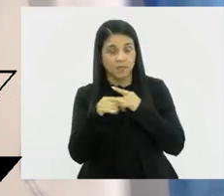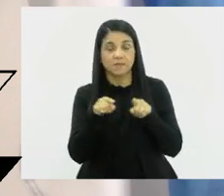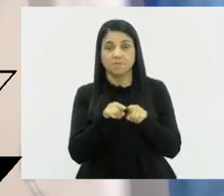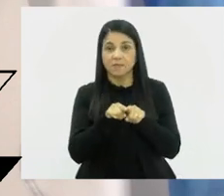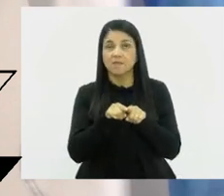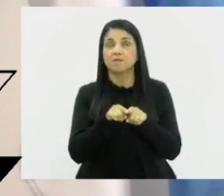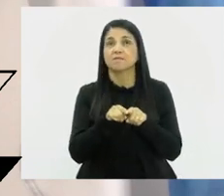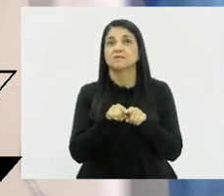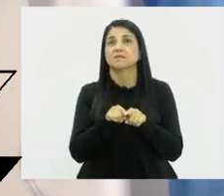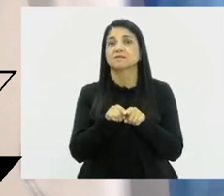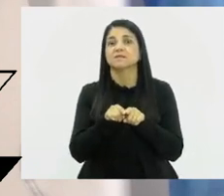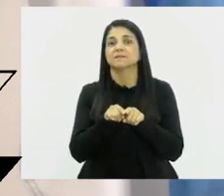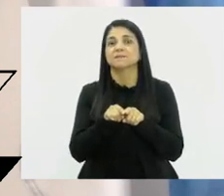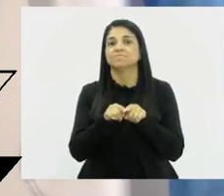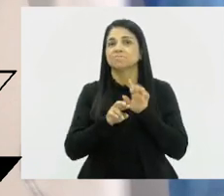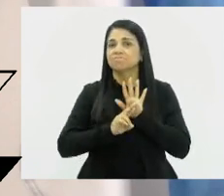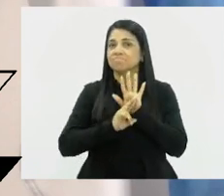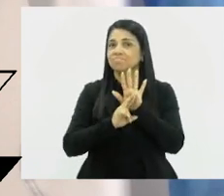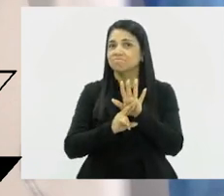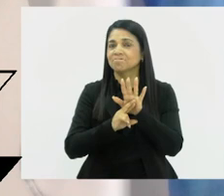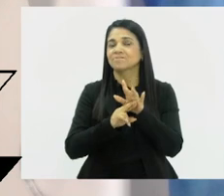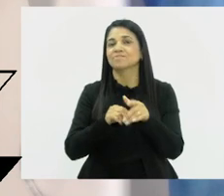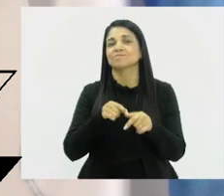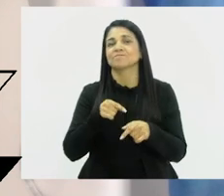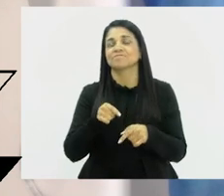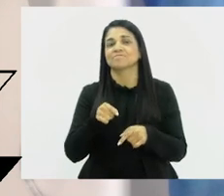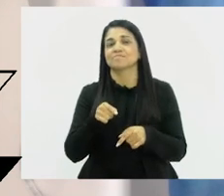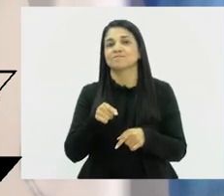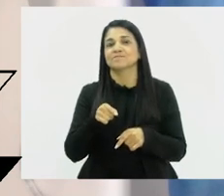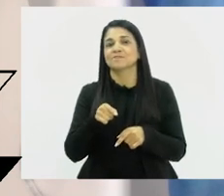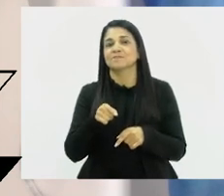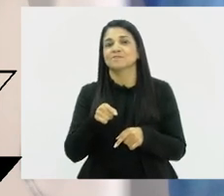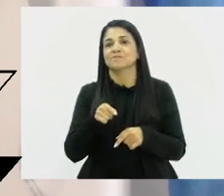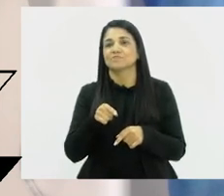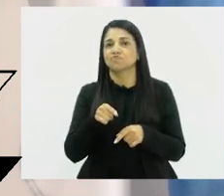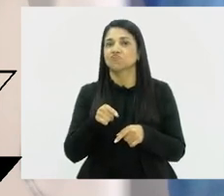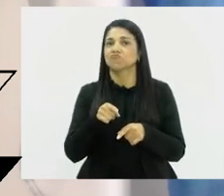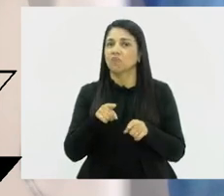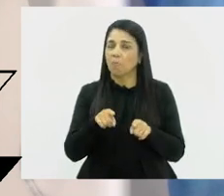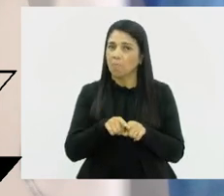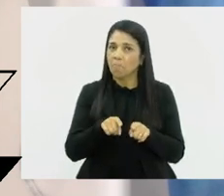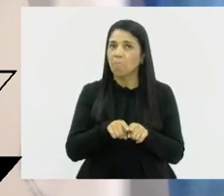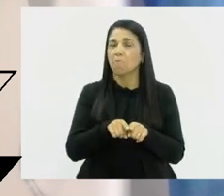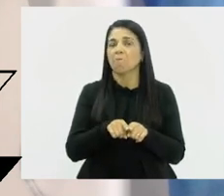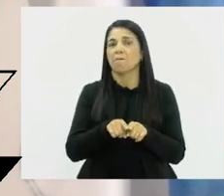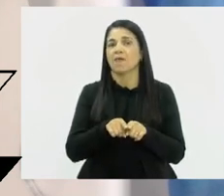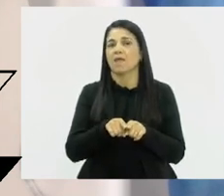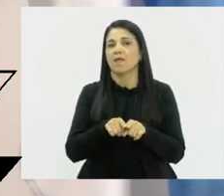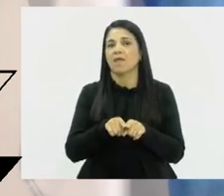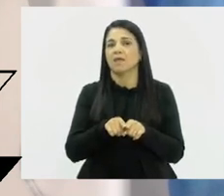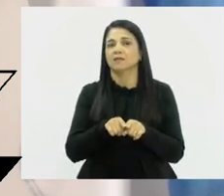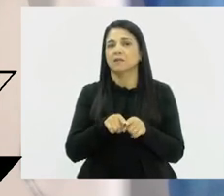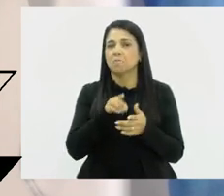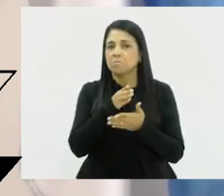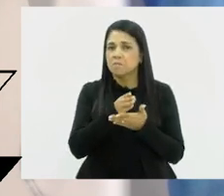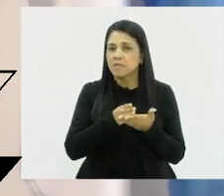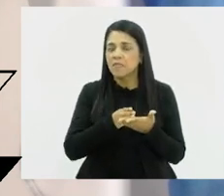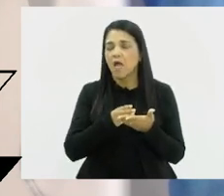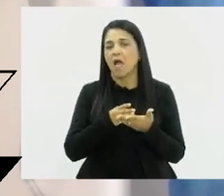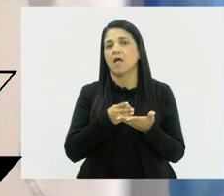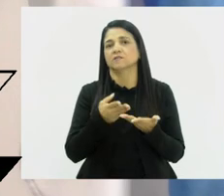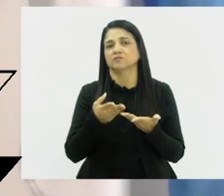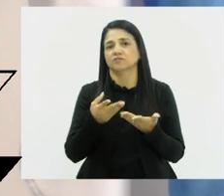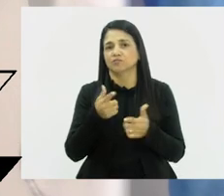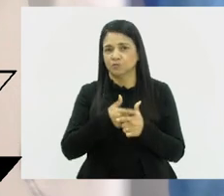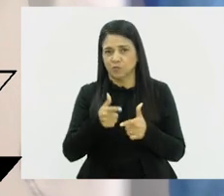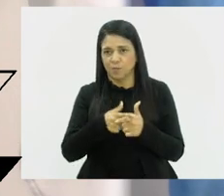próximo que a gente conseguiu de uma representação municipal da cidade do Rio de Janeiro, mesmo com os números de mais da metade dos casos acontecer na nossa